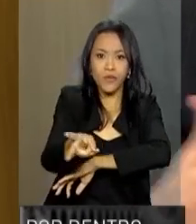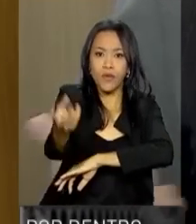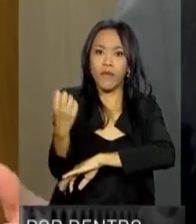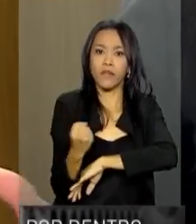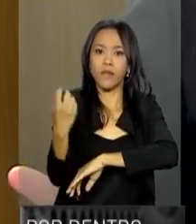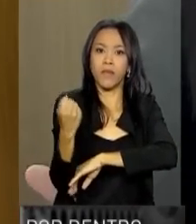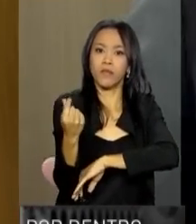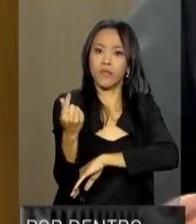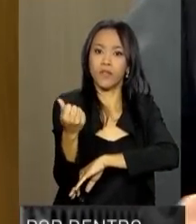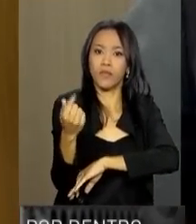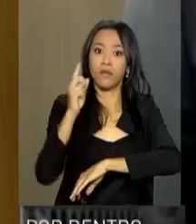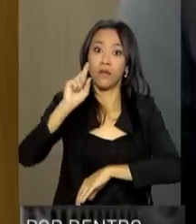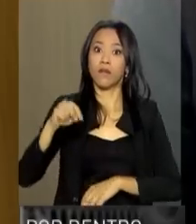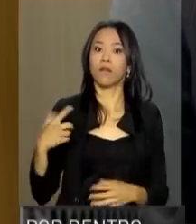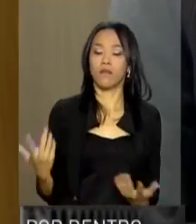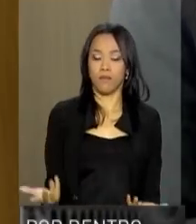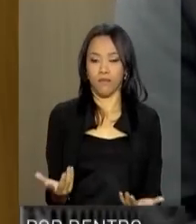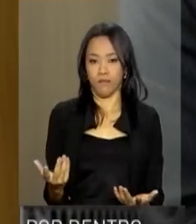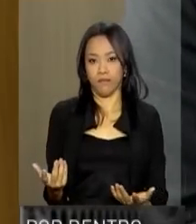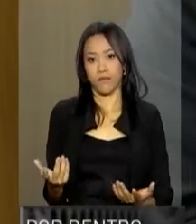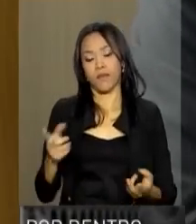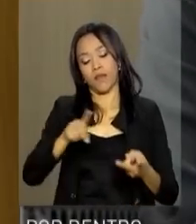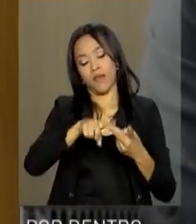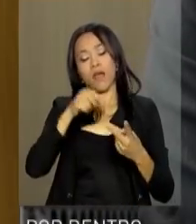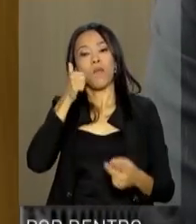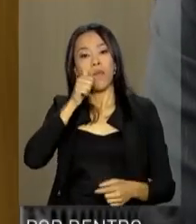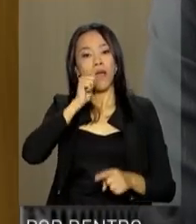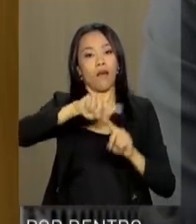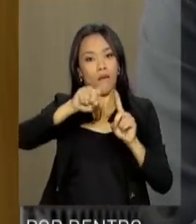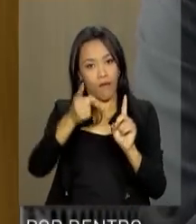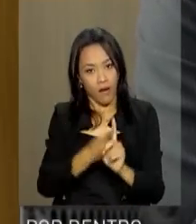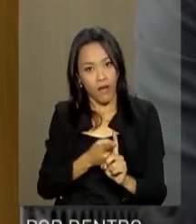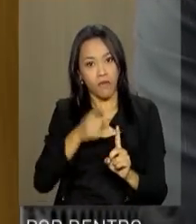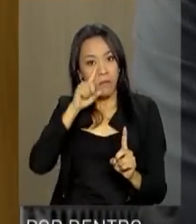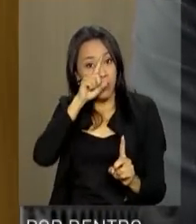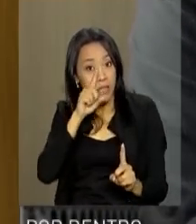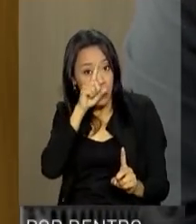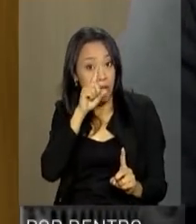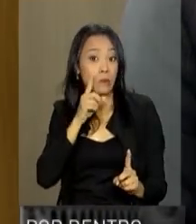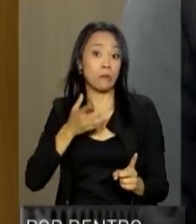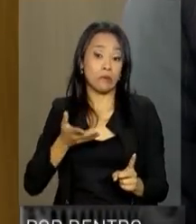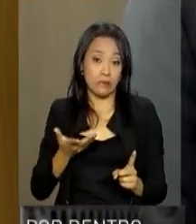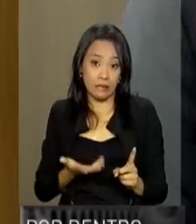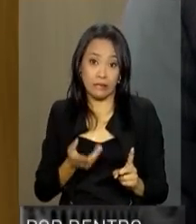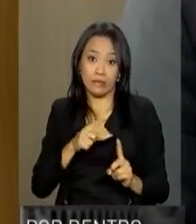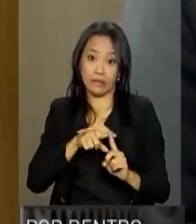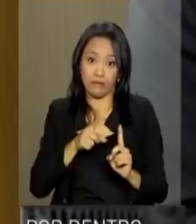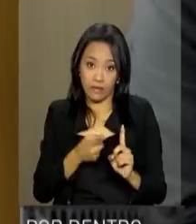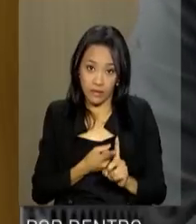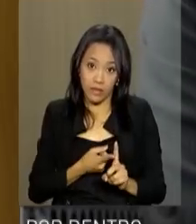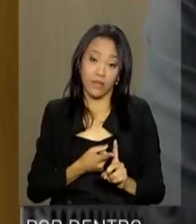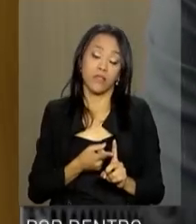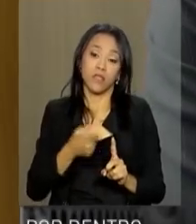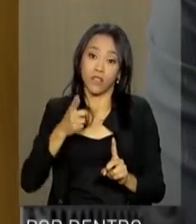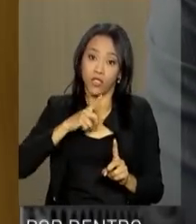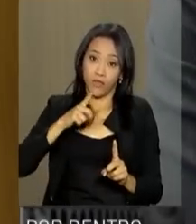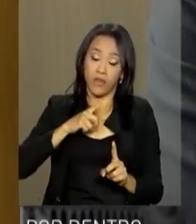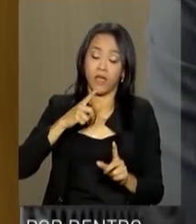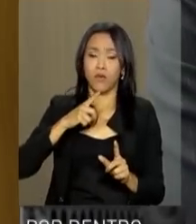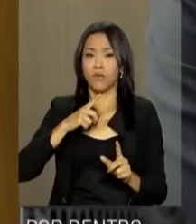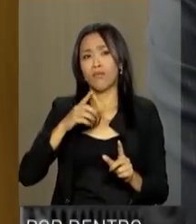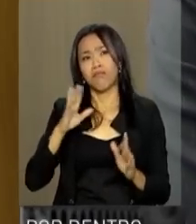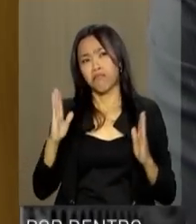dez anos depois é gestante que tiveram gestação de risco estavam é com um tiver um problema momentâneo